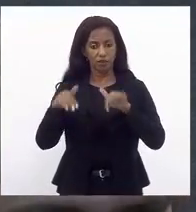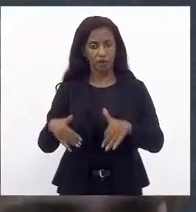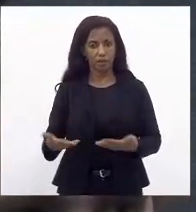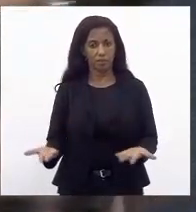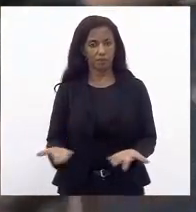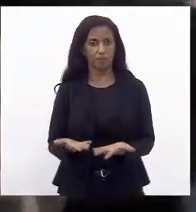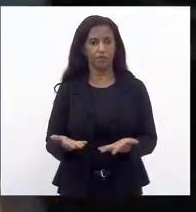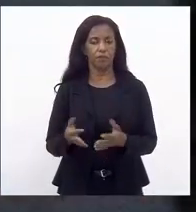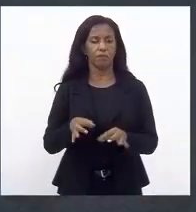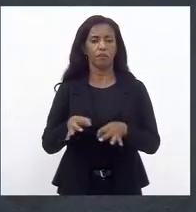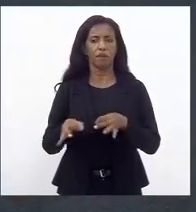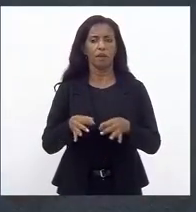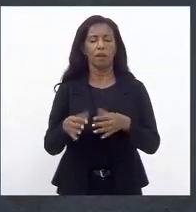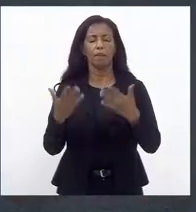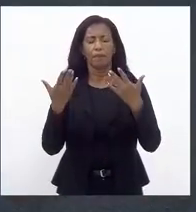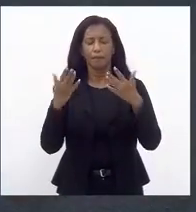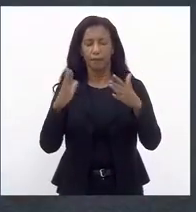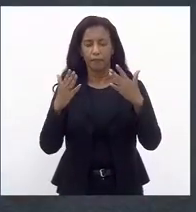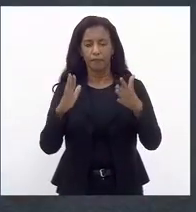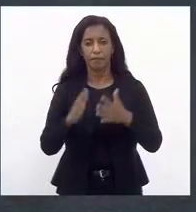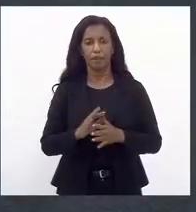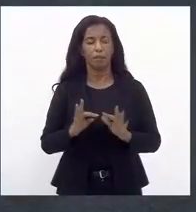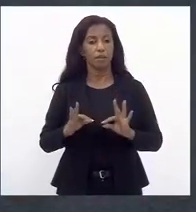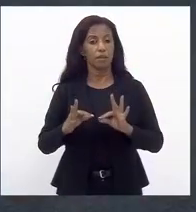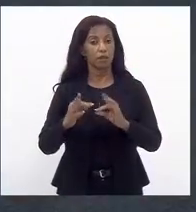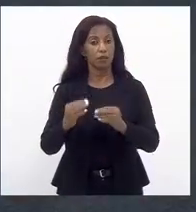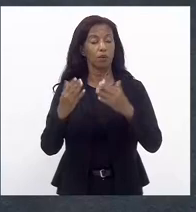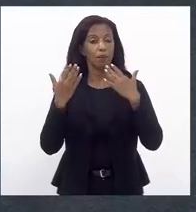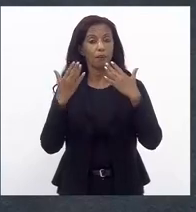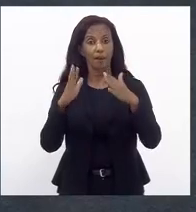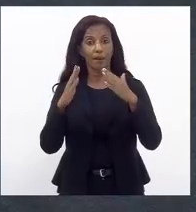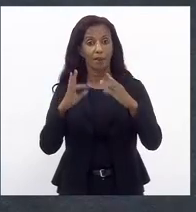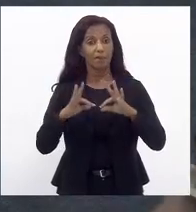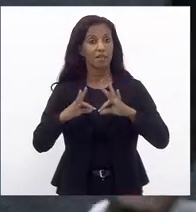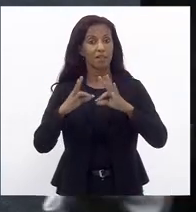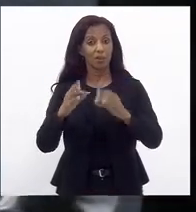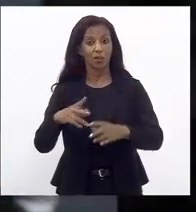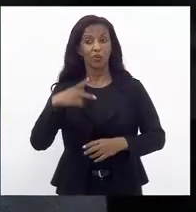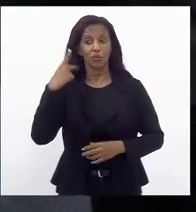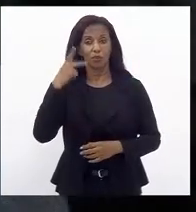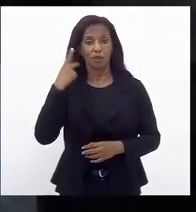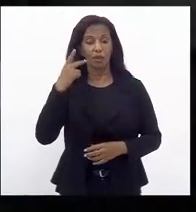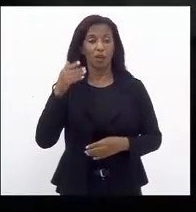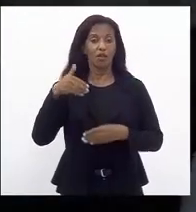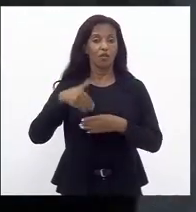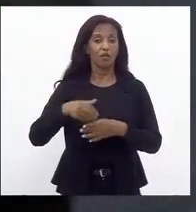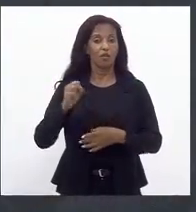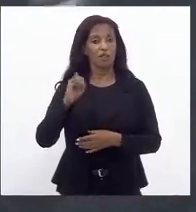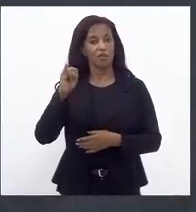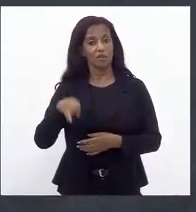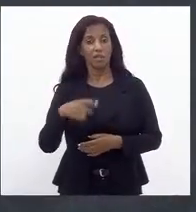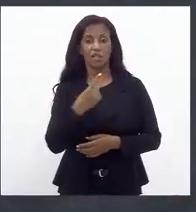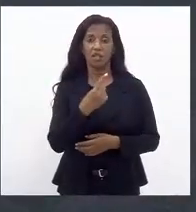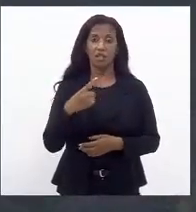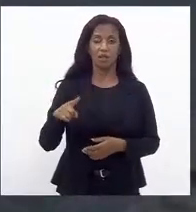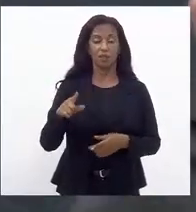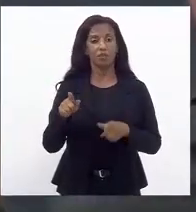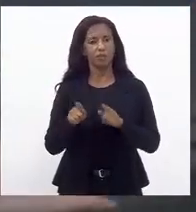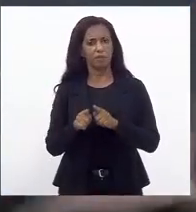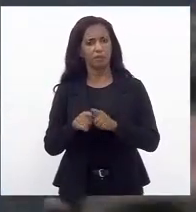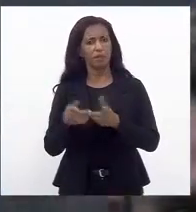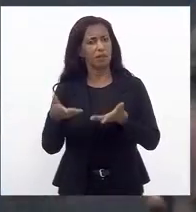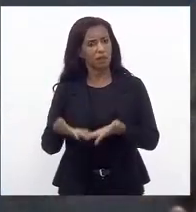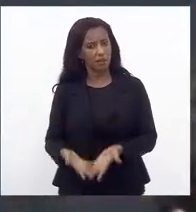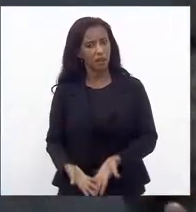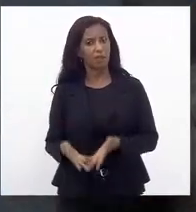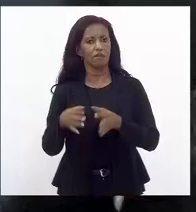hoje esse projeto Parabéns a todos Parabéns a todos os parlamentares que votaram sim que votaram não e que